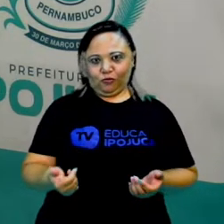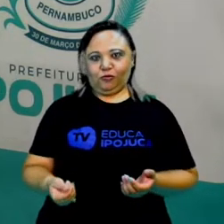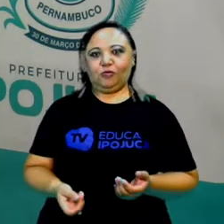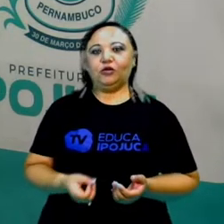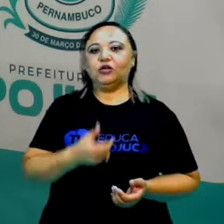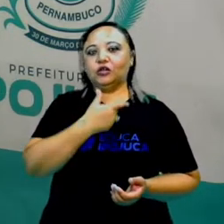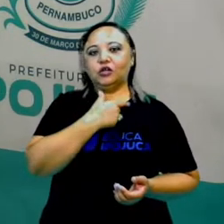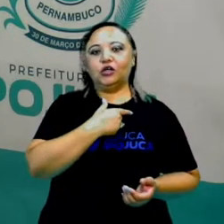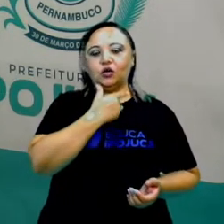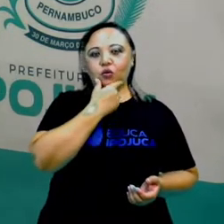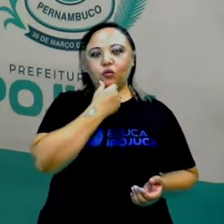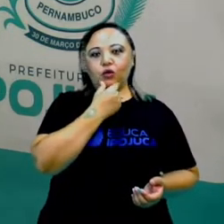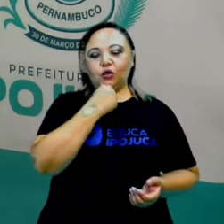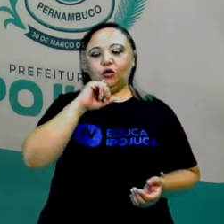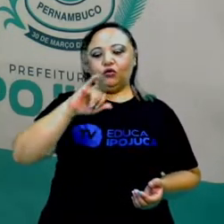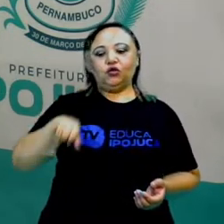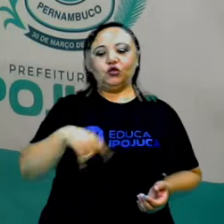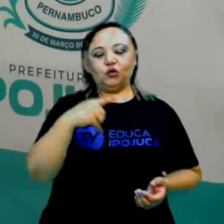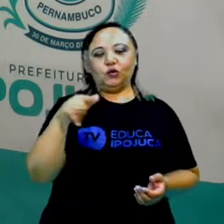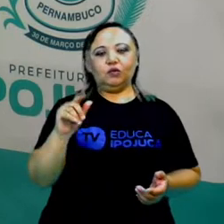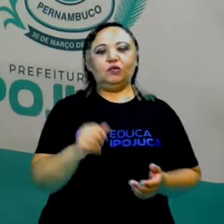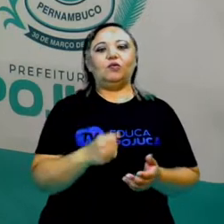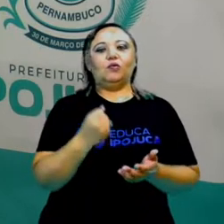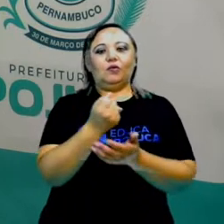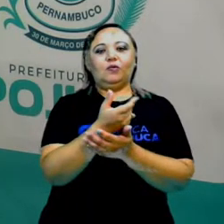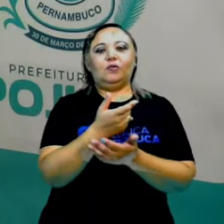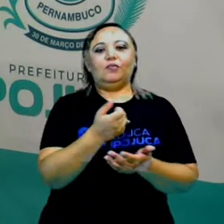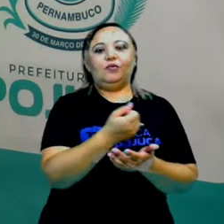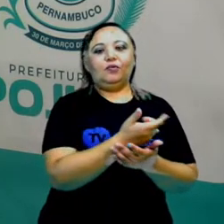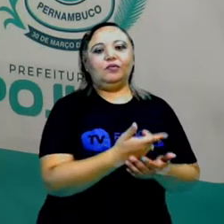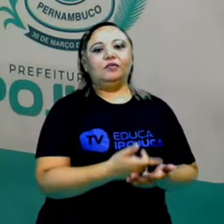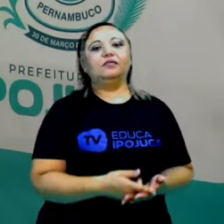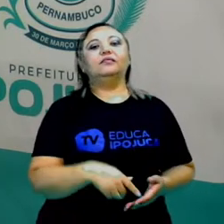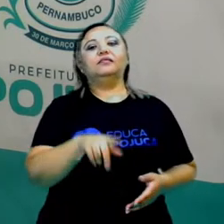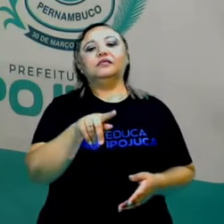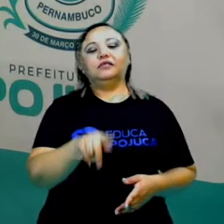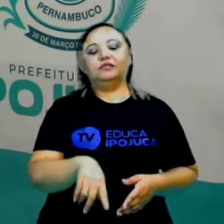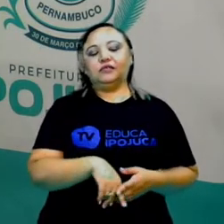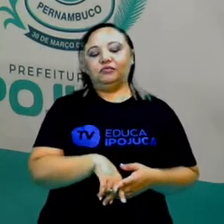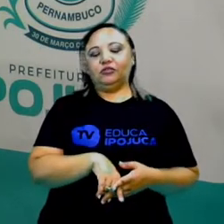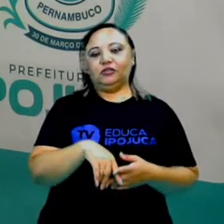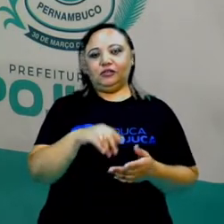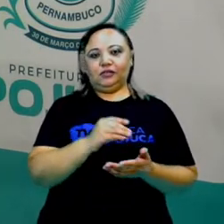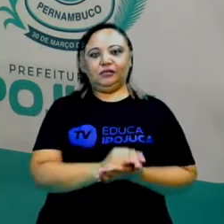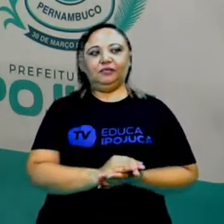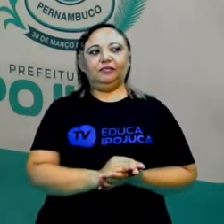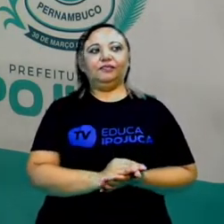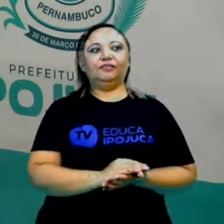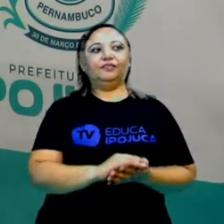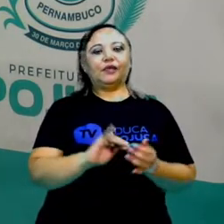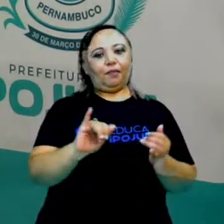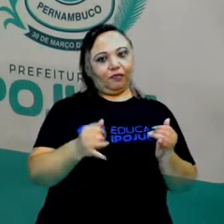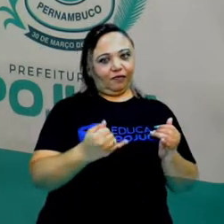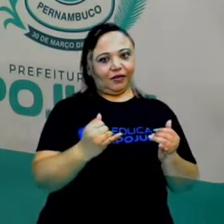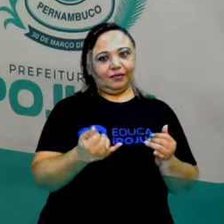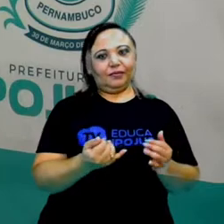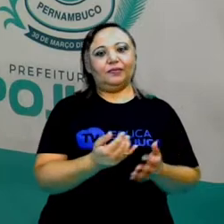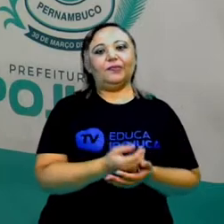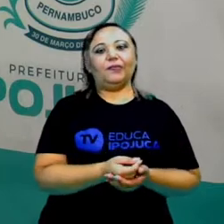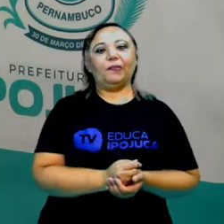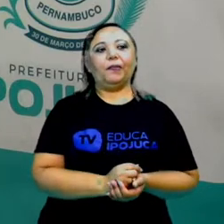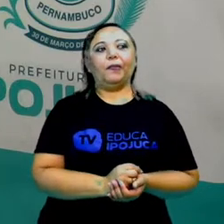comprado. Vamos aproveitar essas bolas de gude para falar um pouquinho sobre mais sobre divisão, divisores.